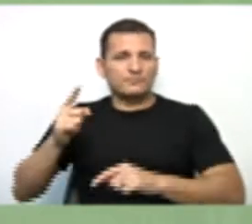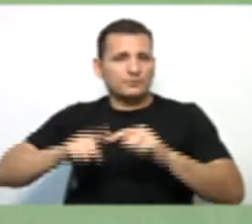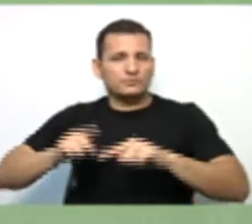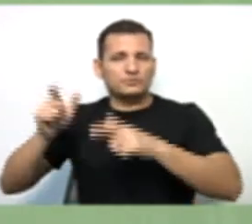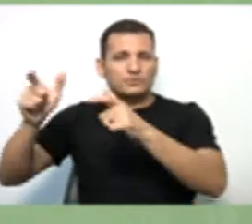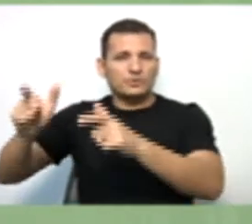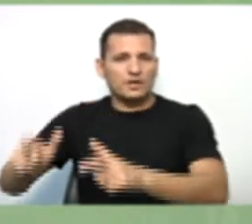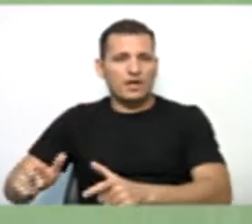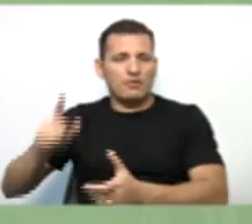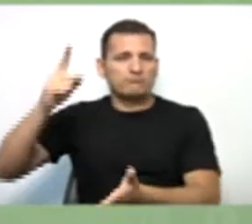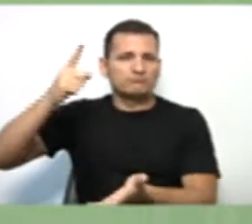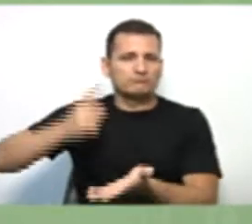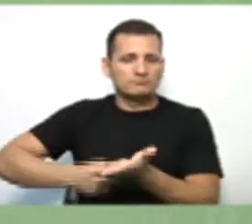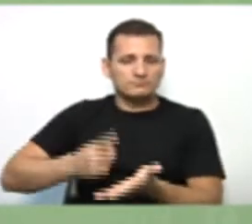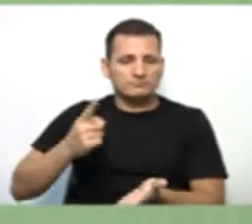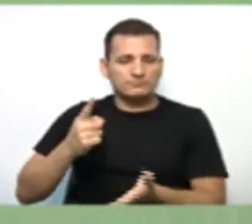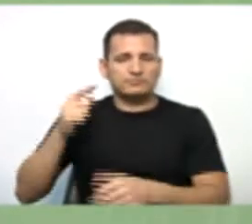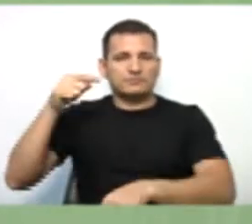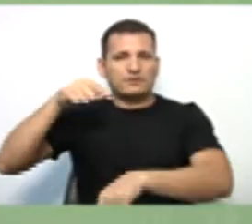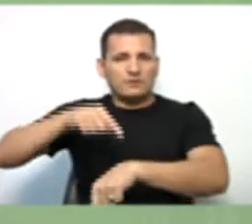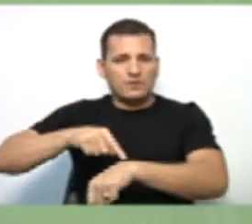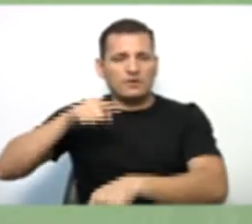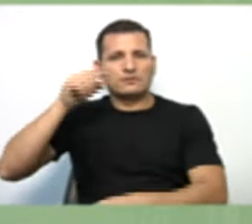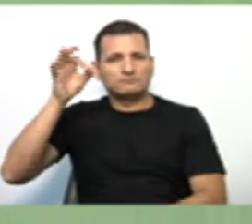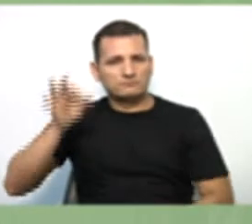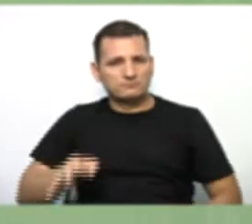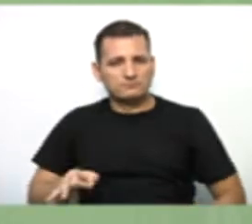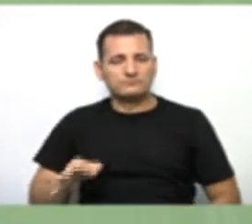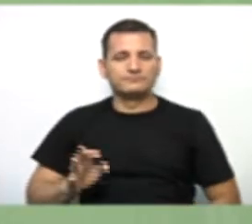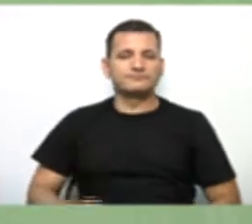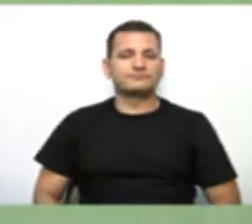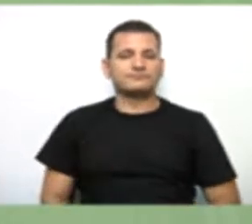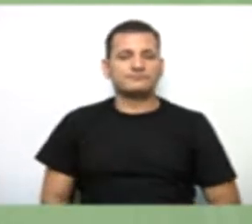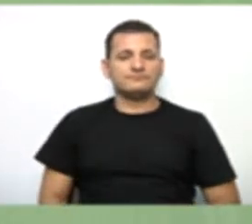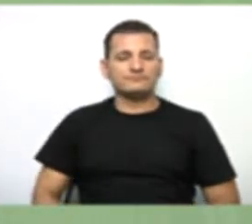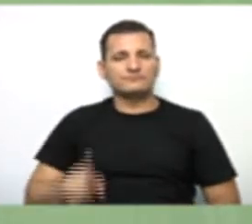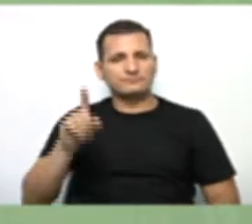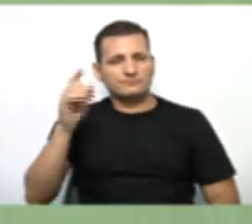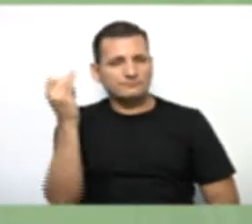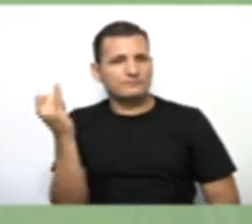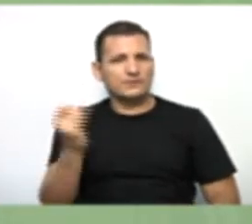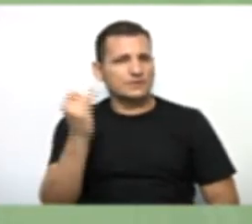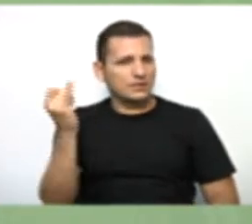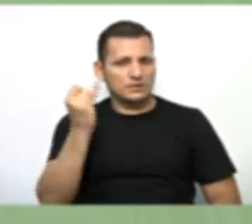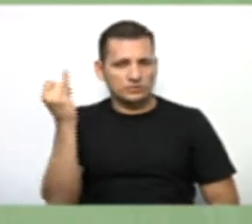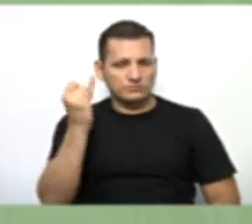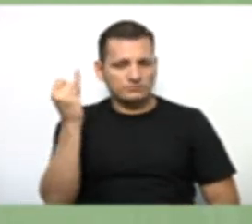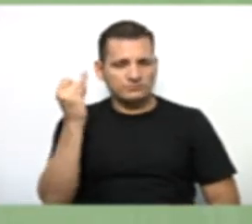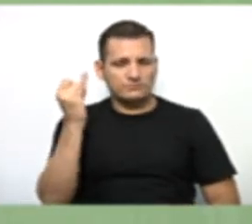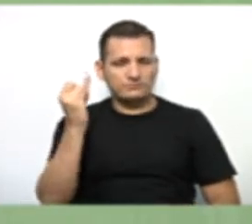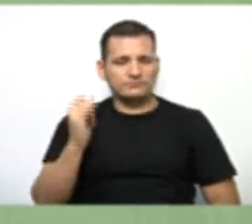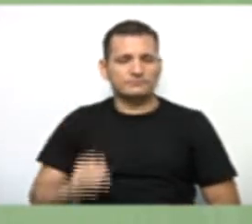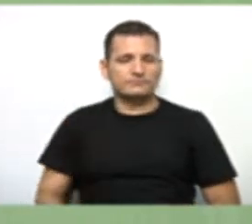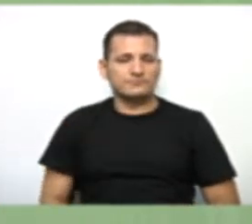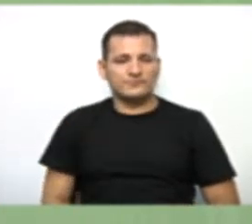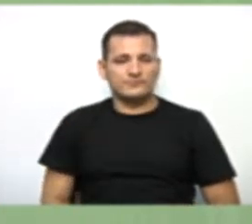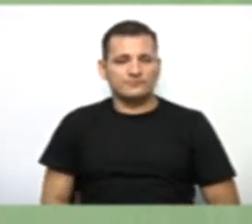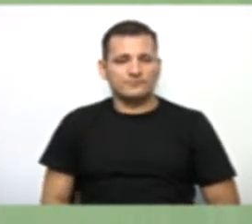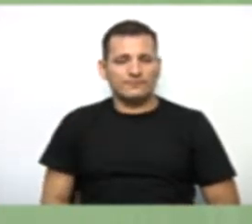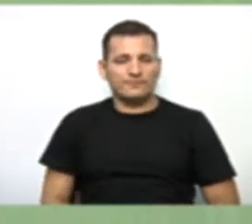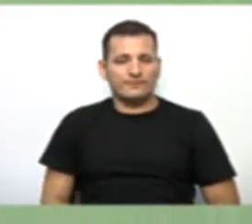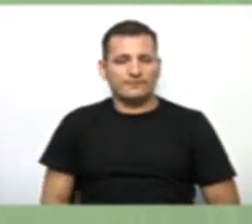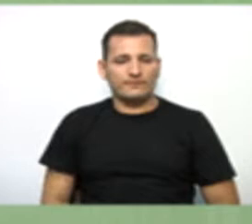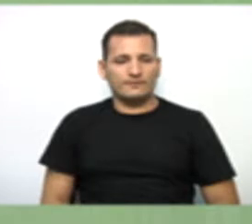é, acordado e na hora combinada, tá certo? É muito importante, é fundamental. Assim